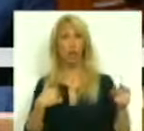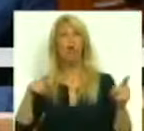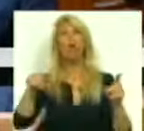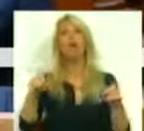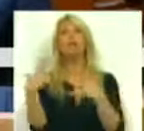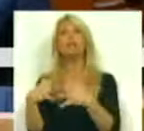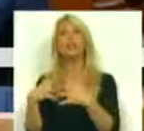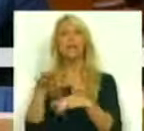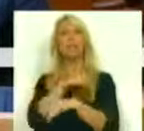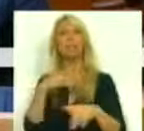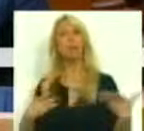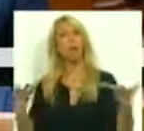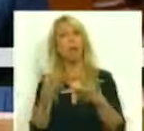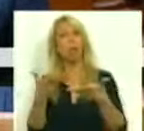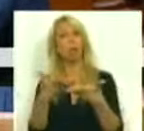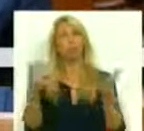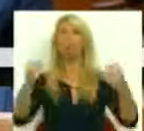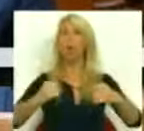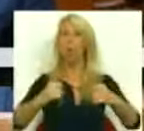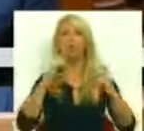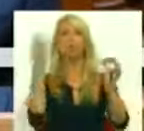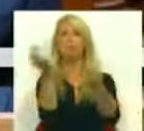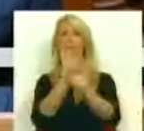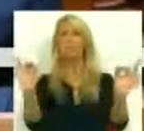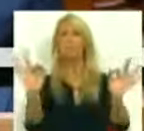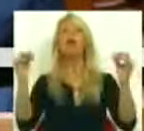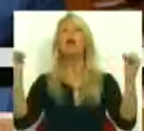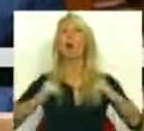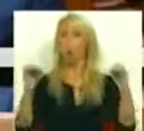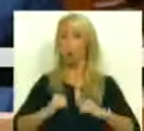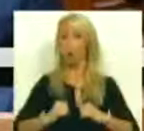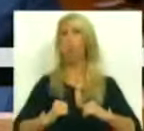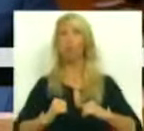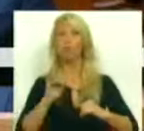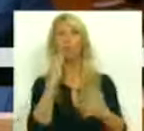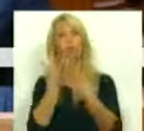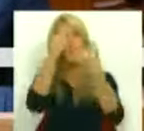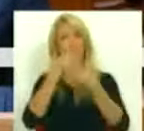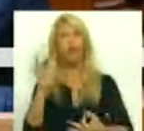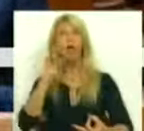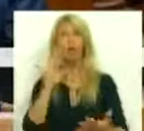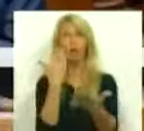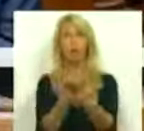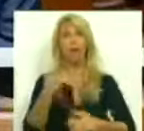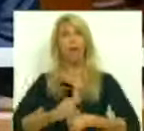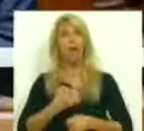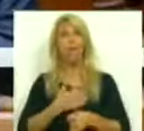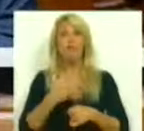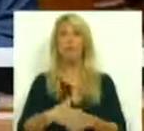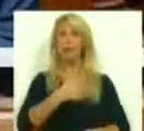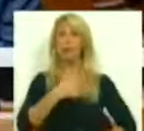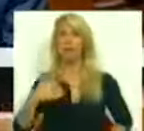médicos. Temos um excelente acordo, um acordo que dignifica e valoriza os profissionais de saúde,